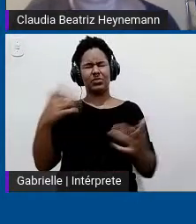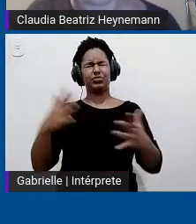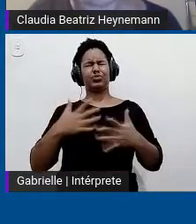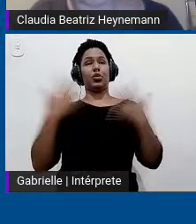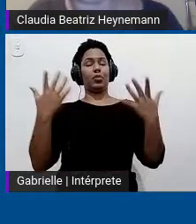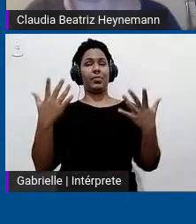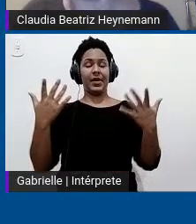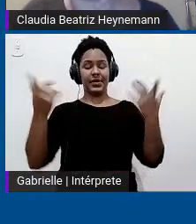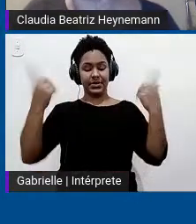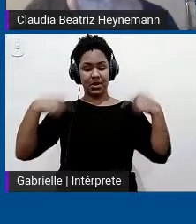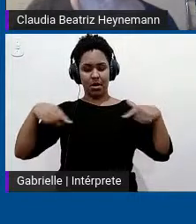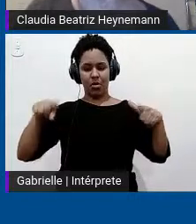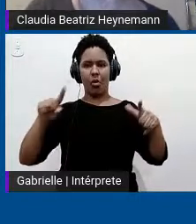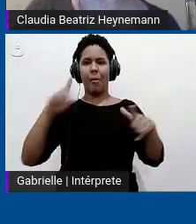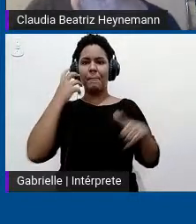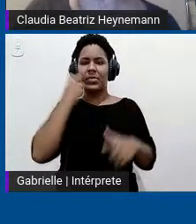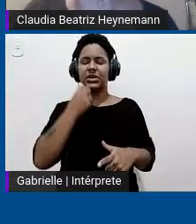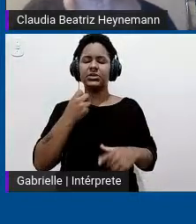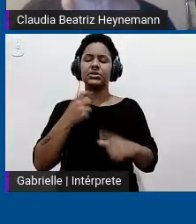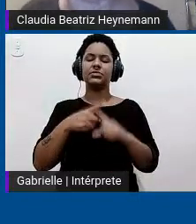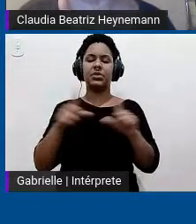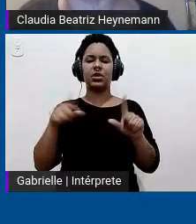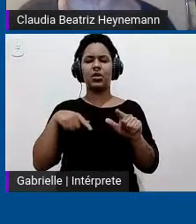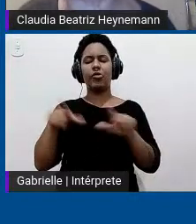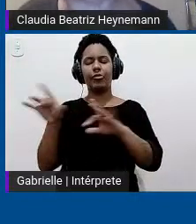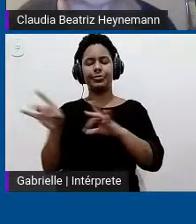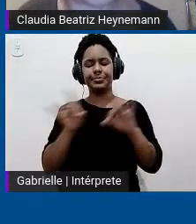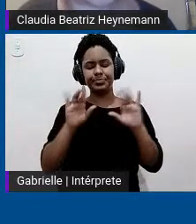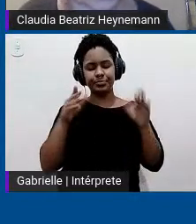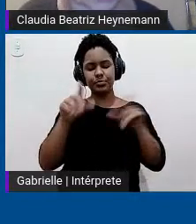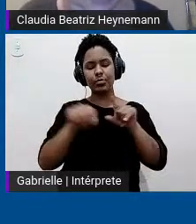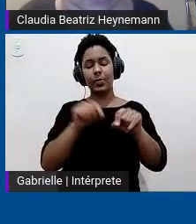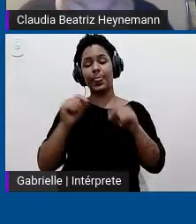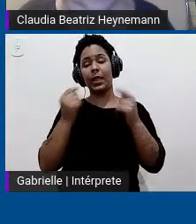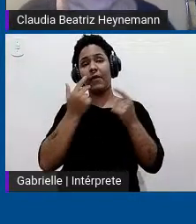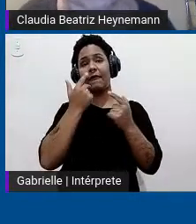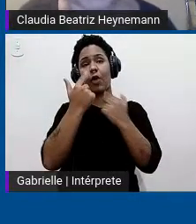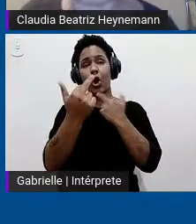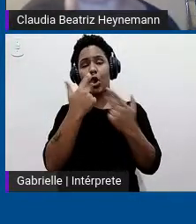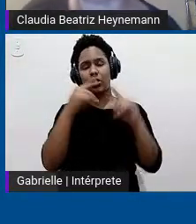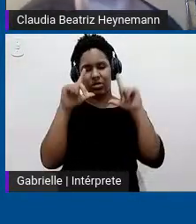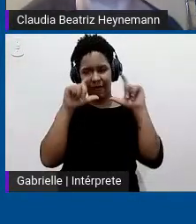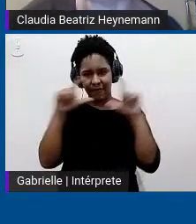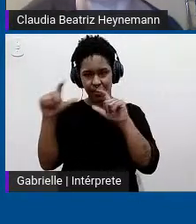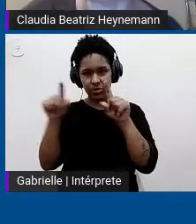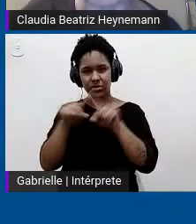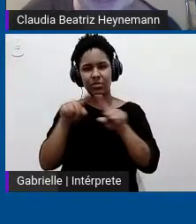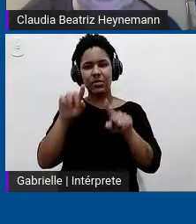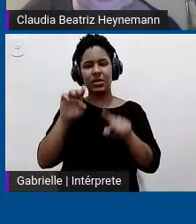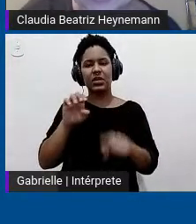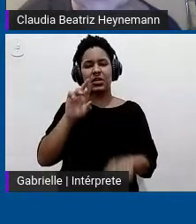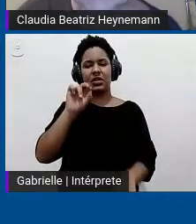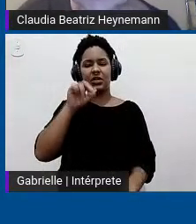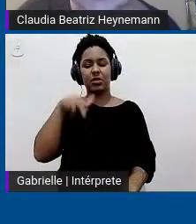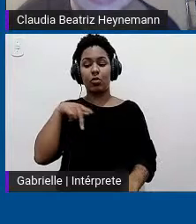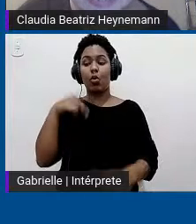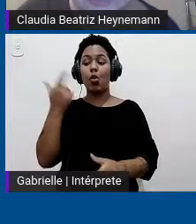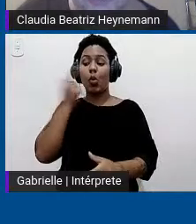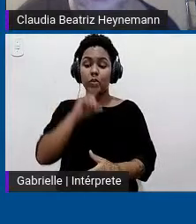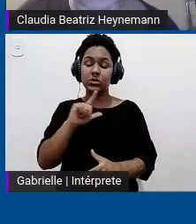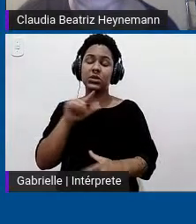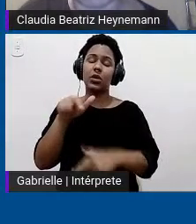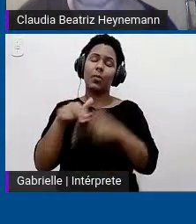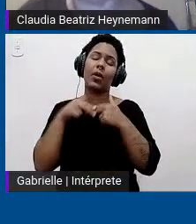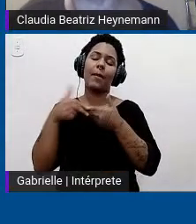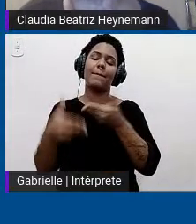eu, né, puxei um pouco mais esse gancho das fotografias coloridas e que o eram pelo processo de Lumière. Então, nesse